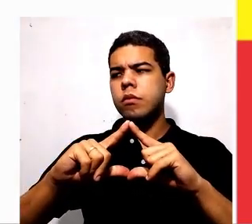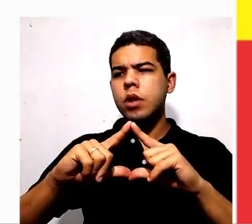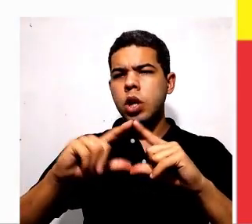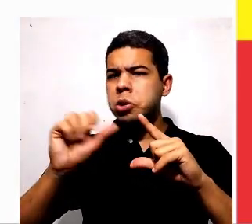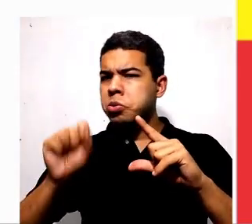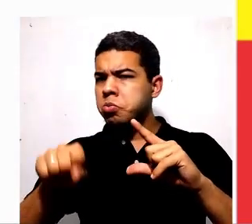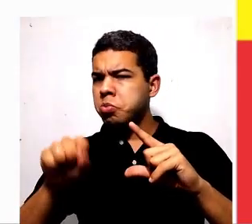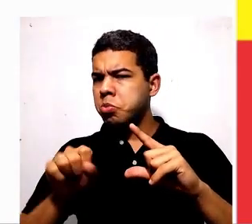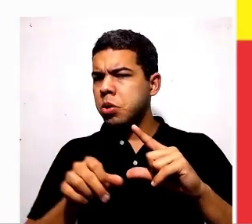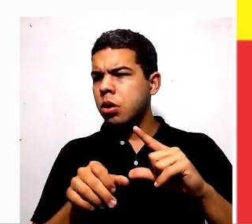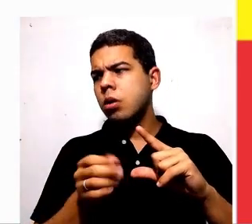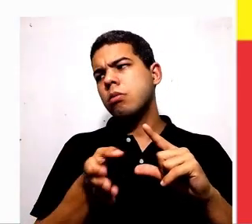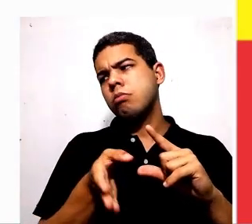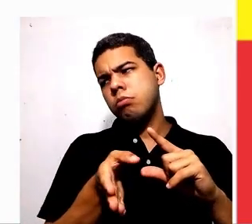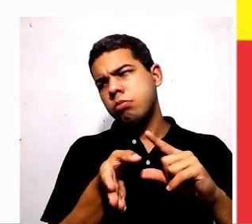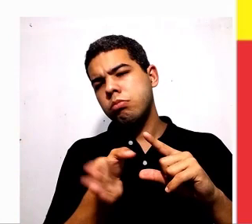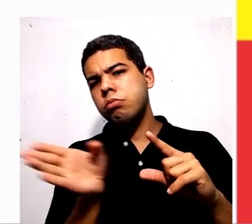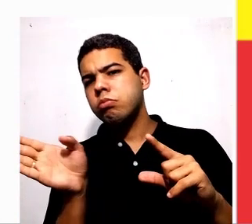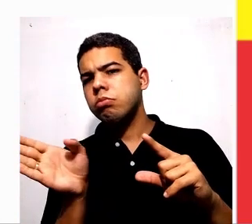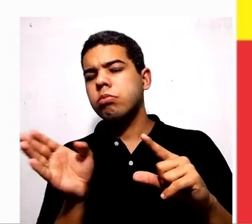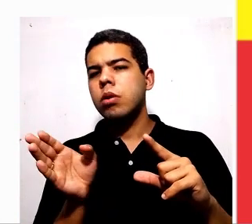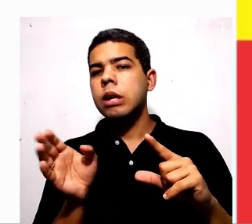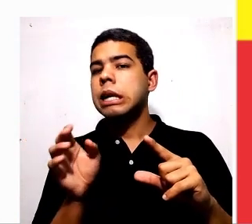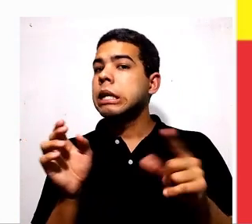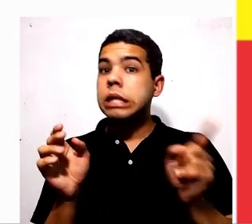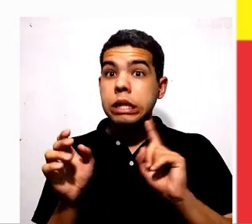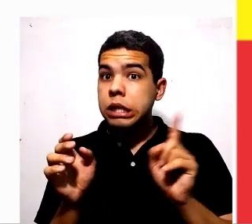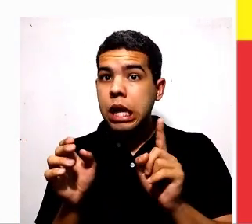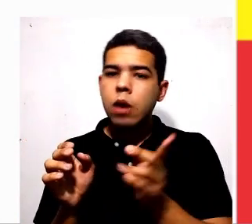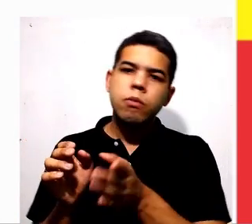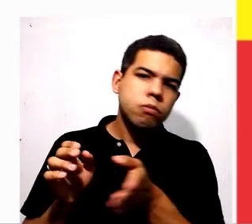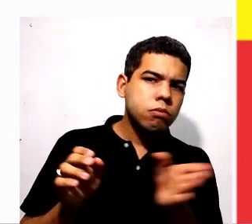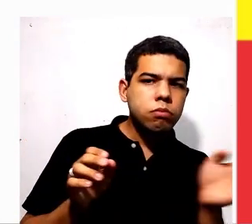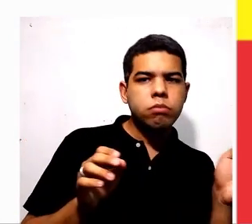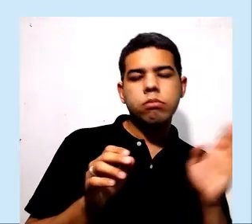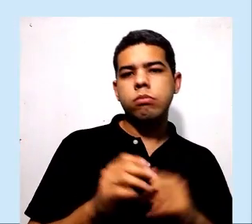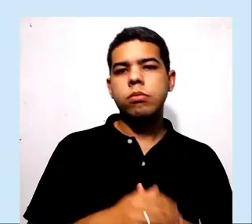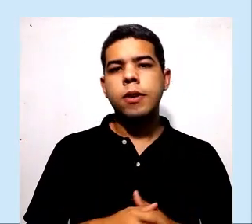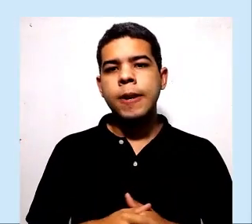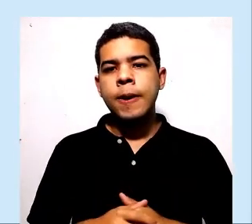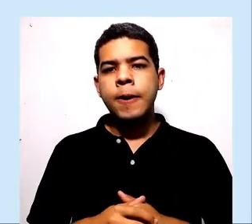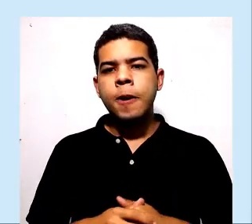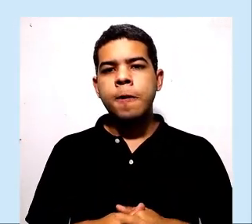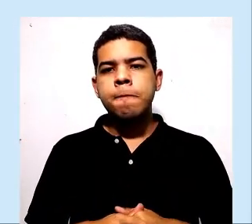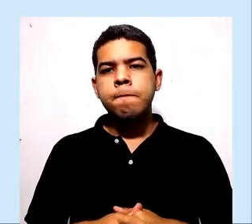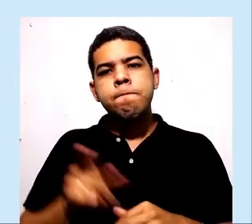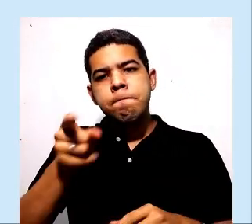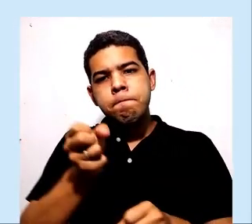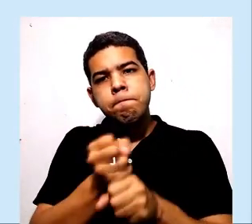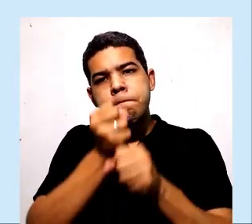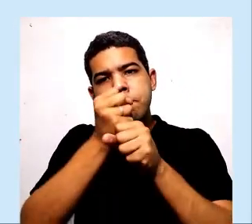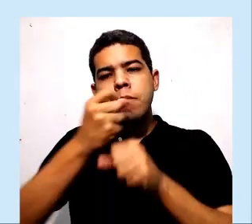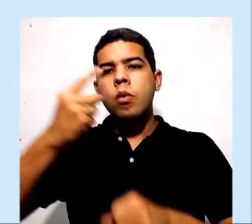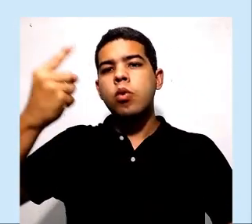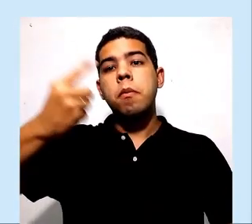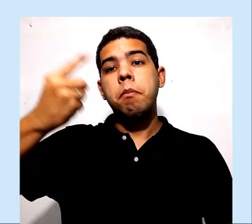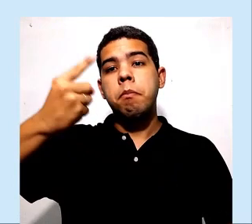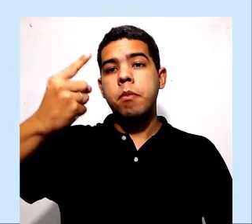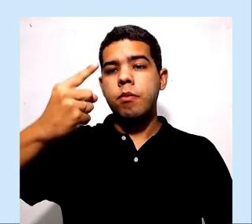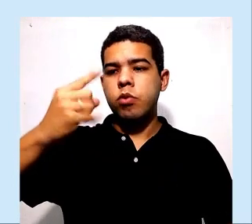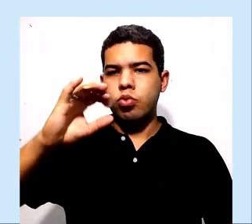sim, vai para o lado esquerdo. Se não, vai para o lado direito. Então, você construiu o primeiro elemento, o